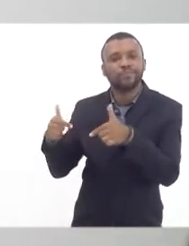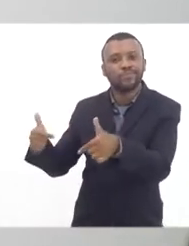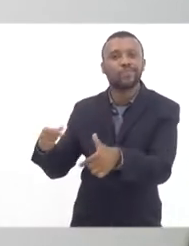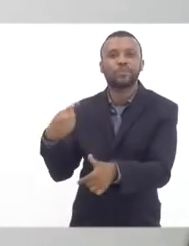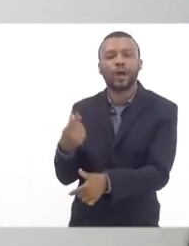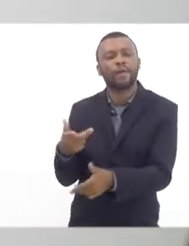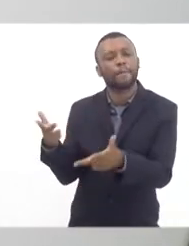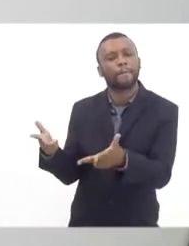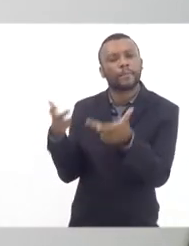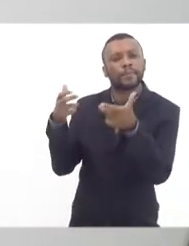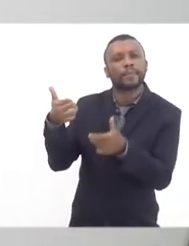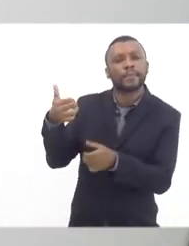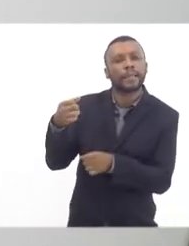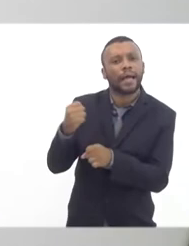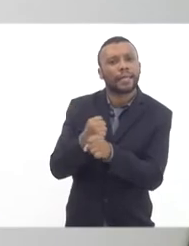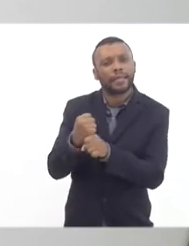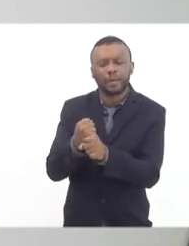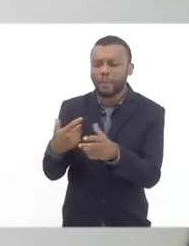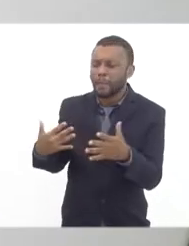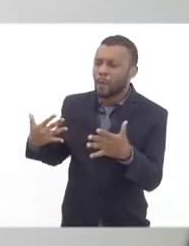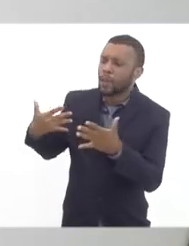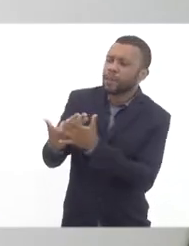anos quanto de descaso,